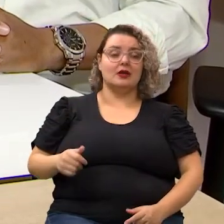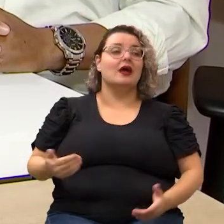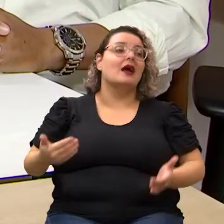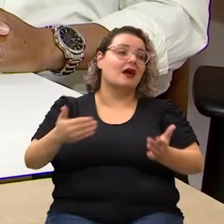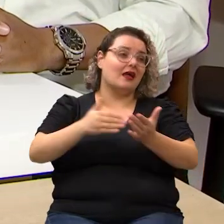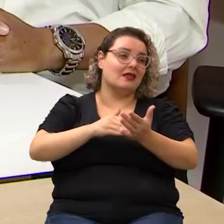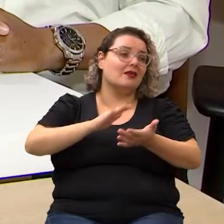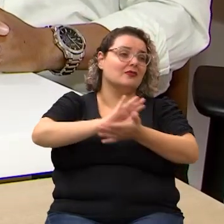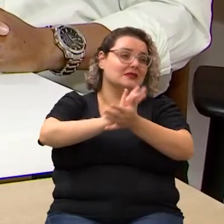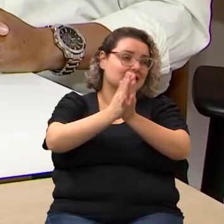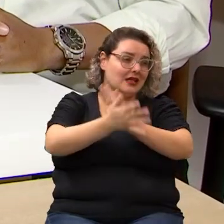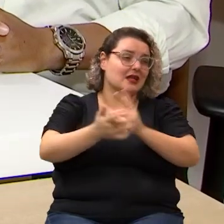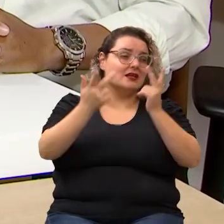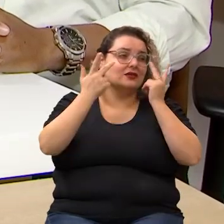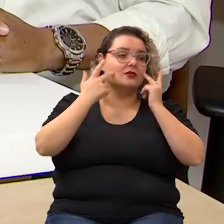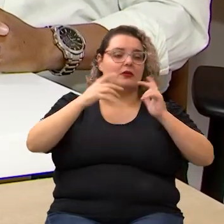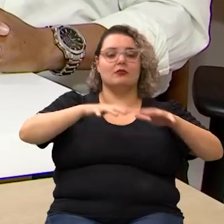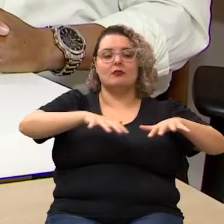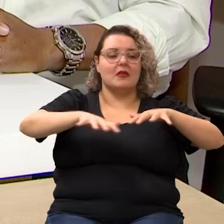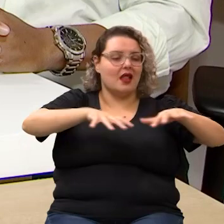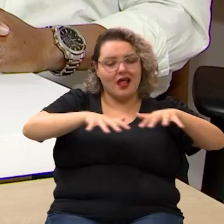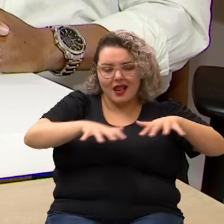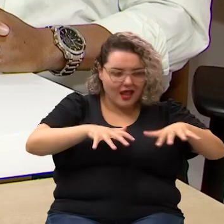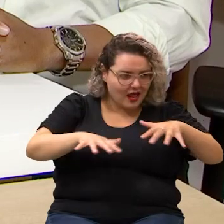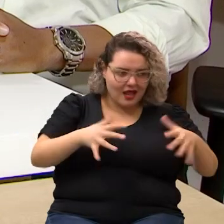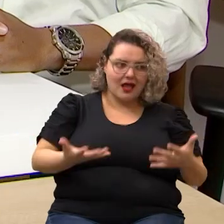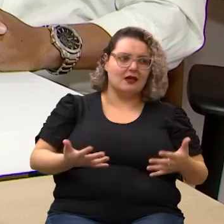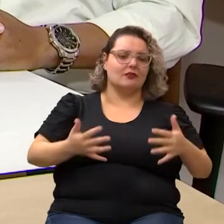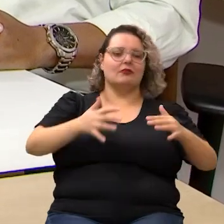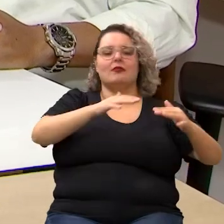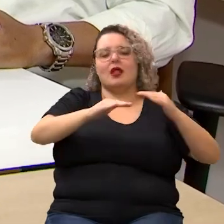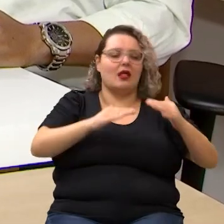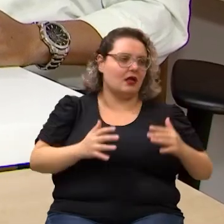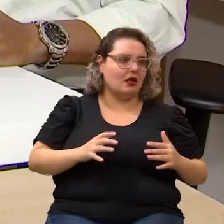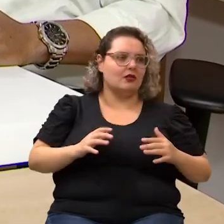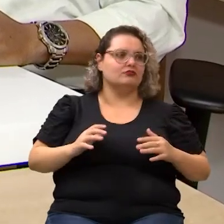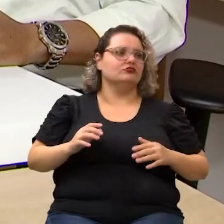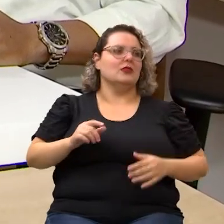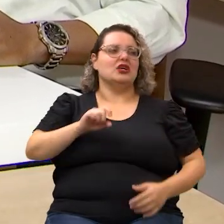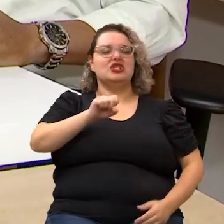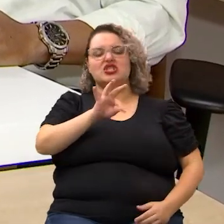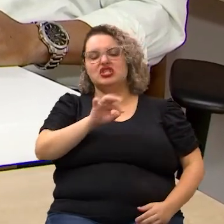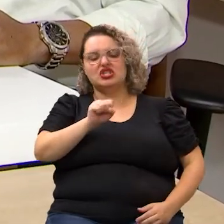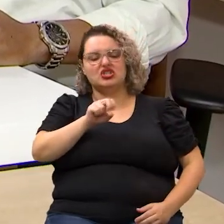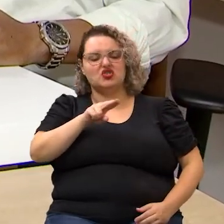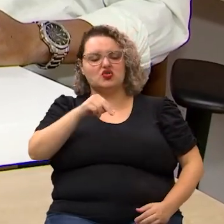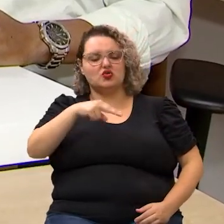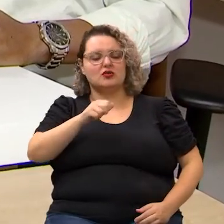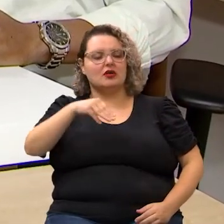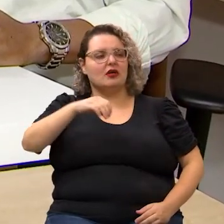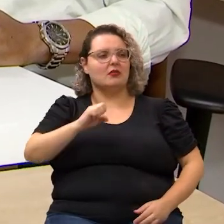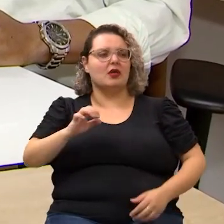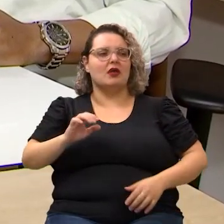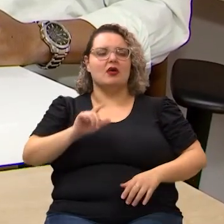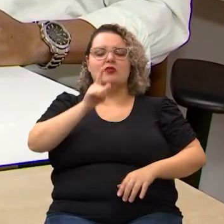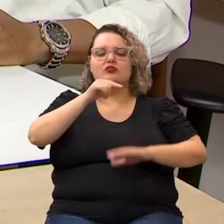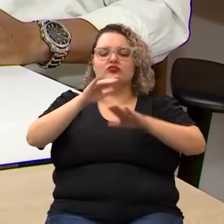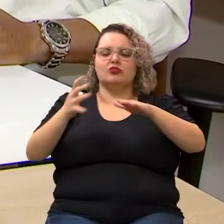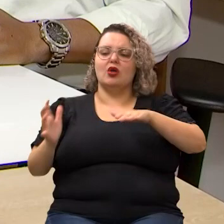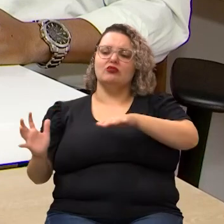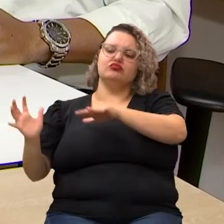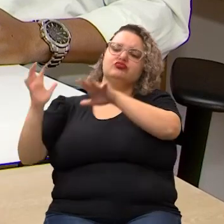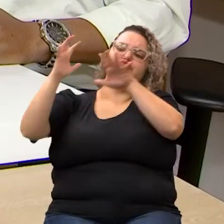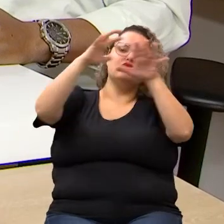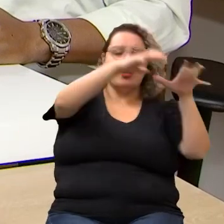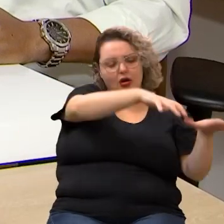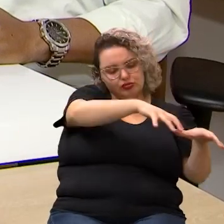uma catástrofe, né, Wander? Por exemplo, um terremoto, um tsunami, algo assim que desestrutura a economia